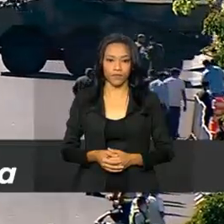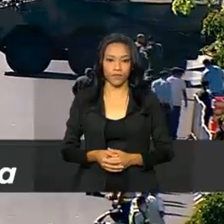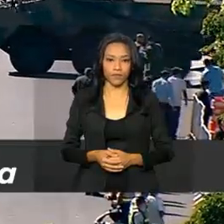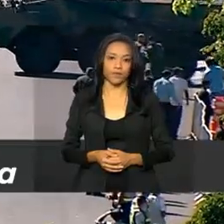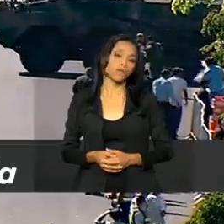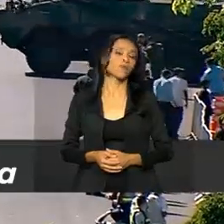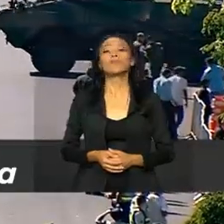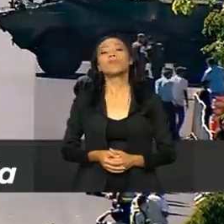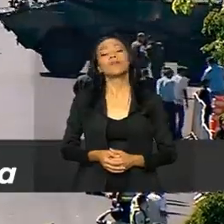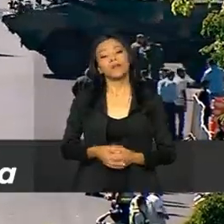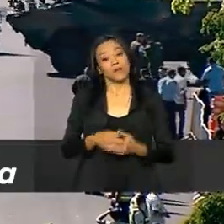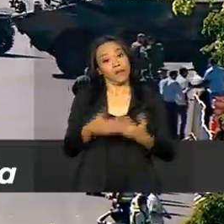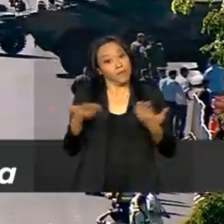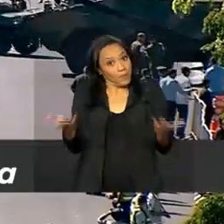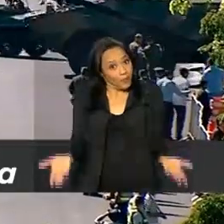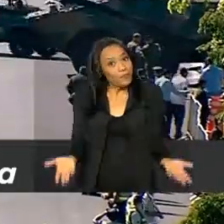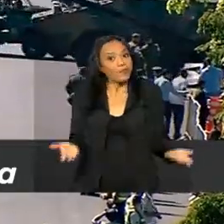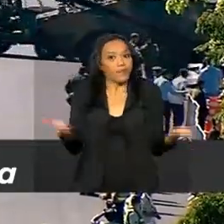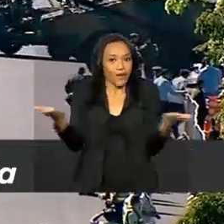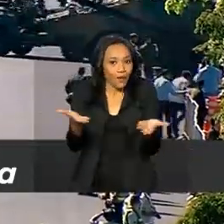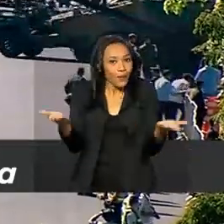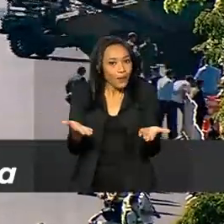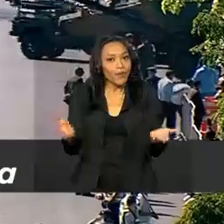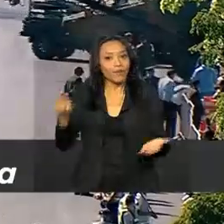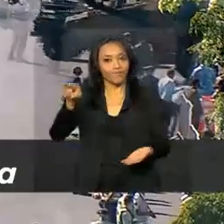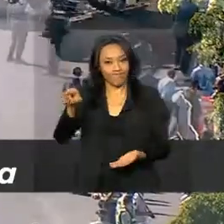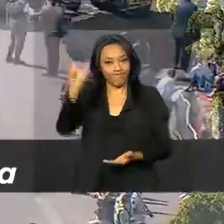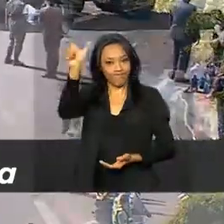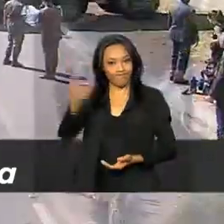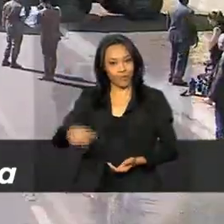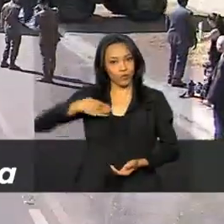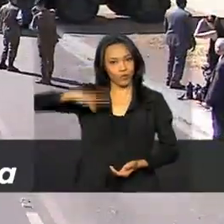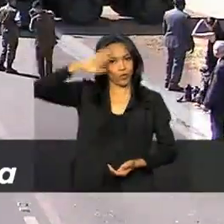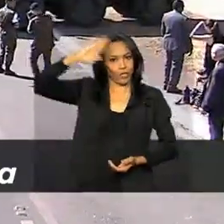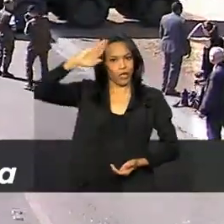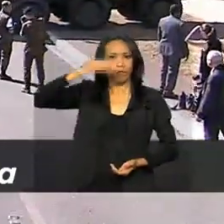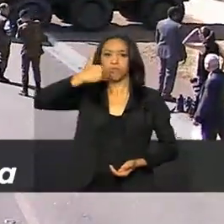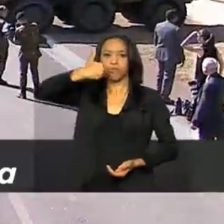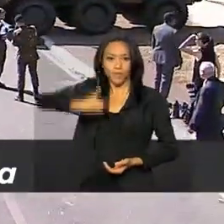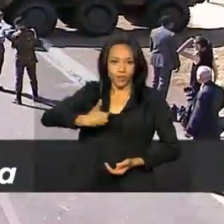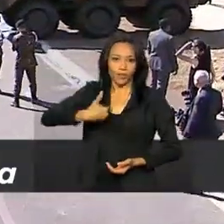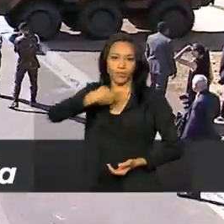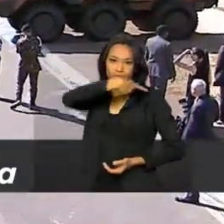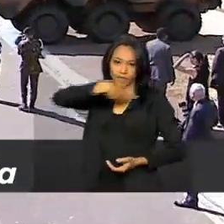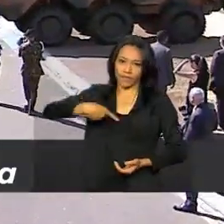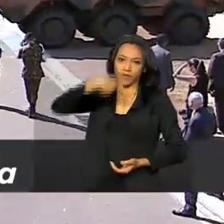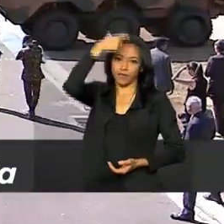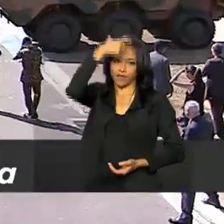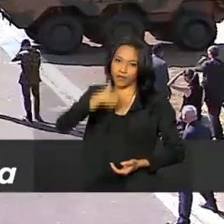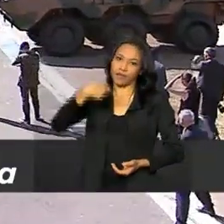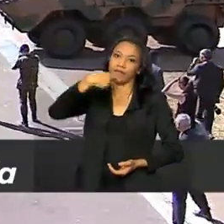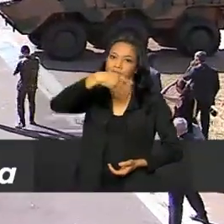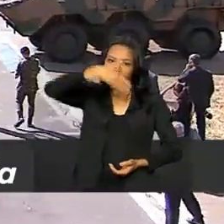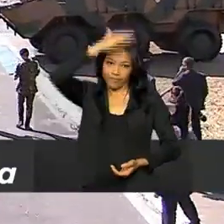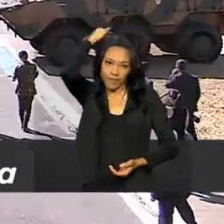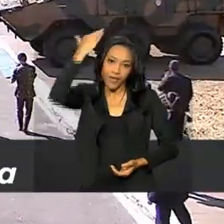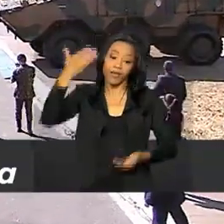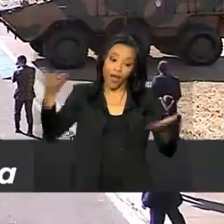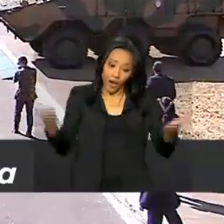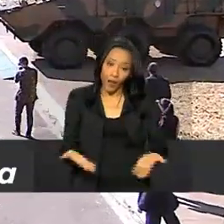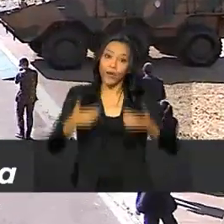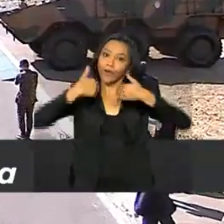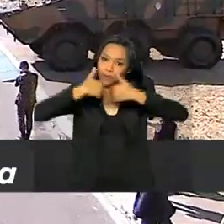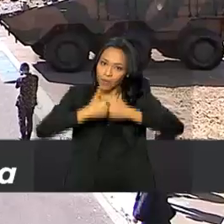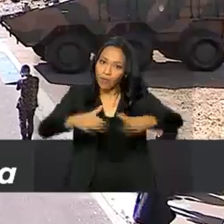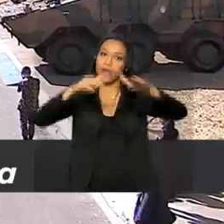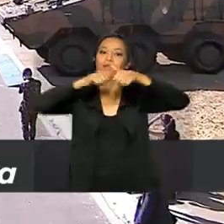Bom, a permissão aí, né, Coronel Demuth, foi concedida e agora sim efetivamente começa o desfile, é isso? Exato. Então